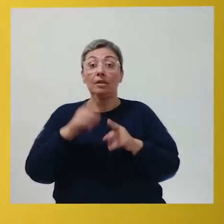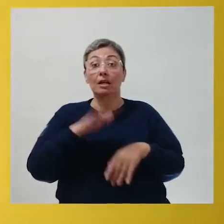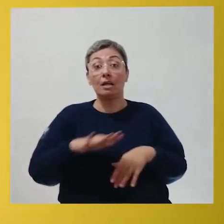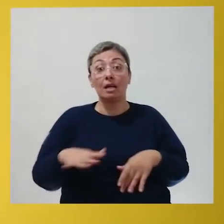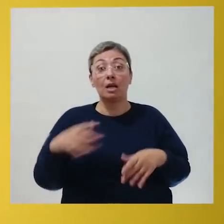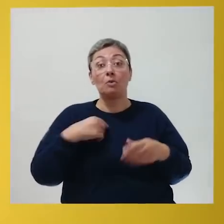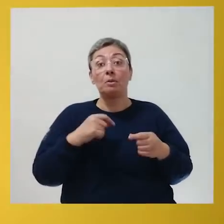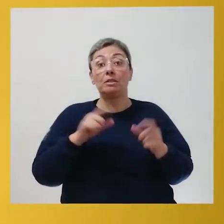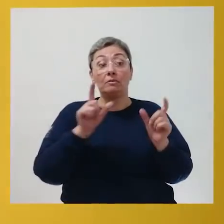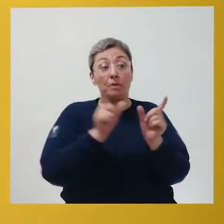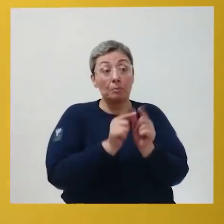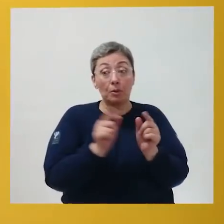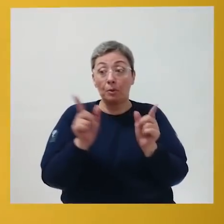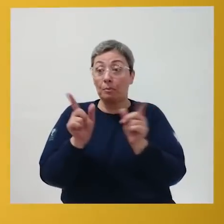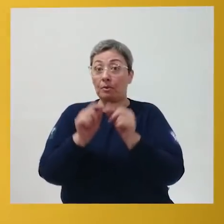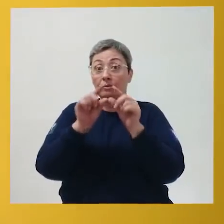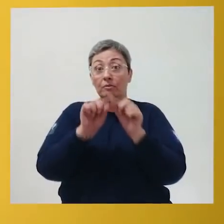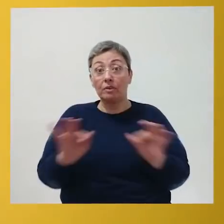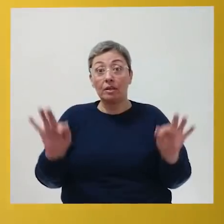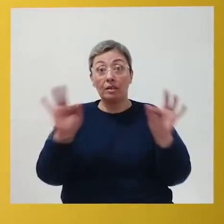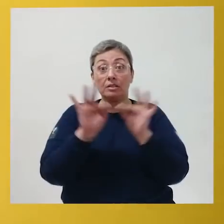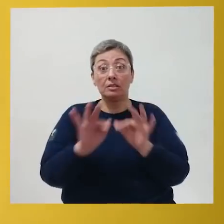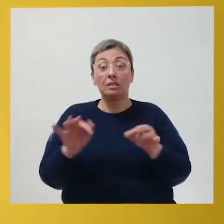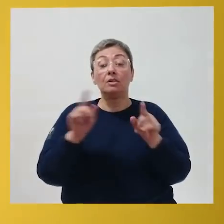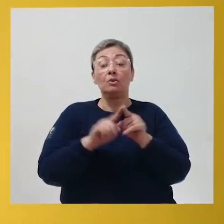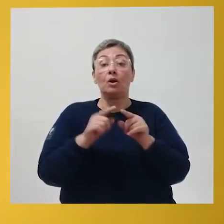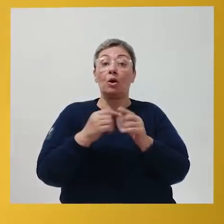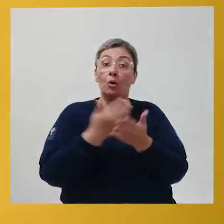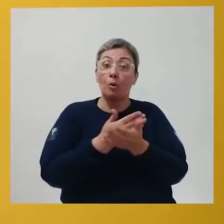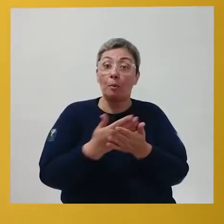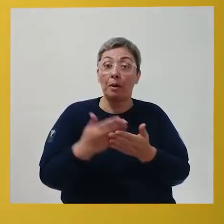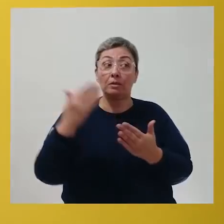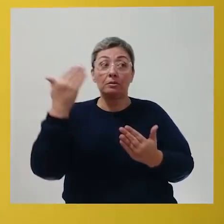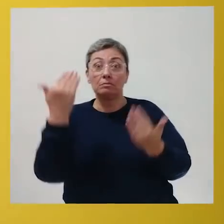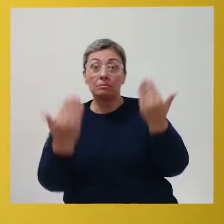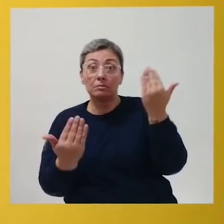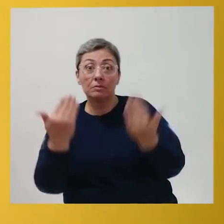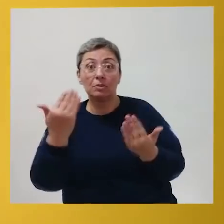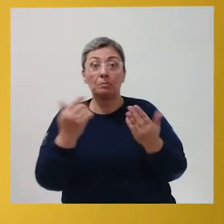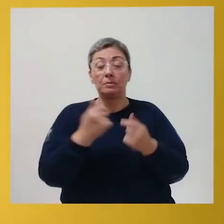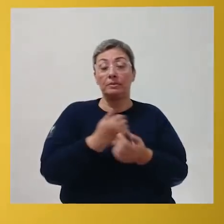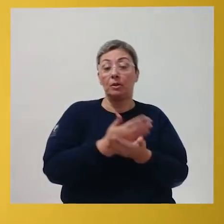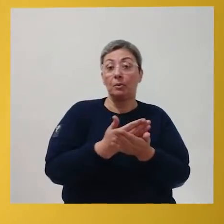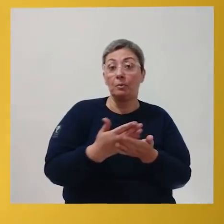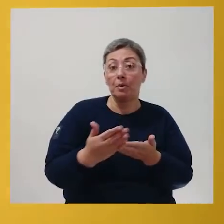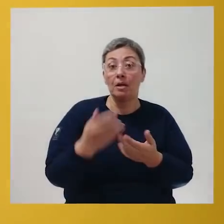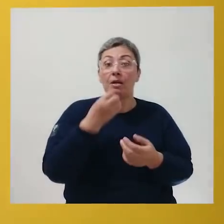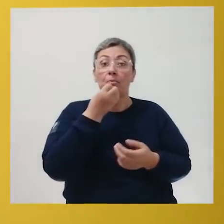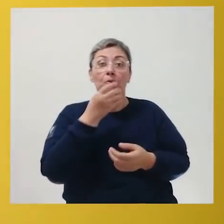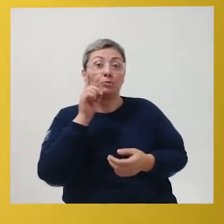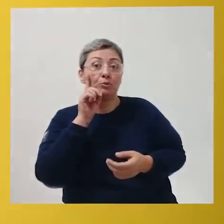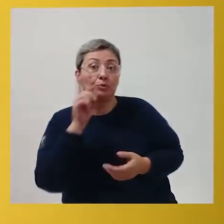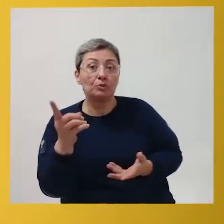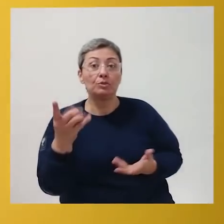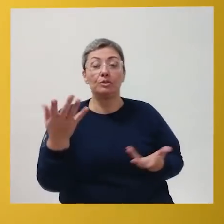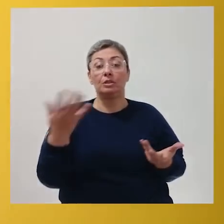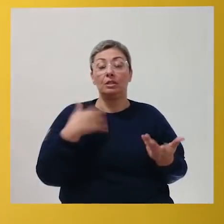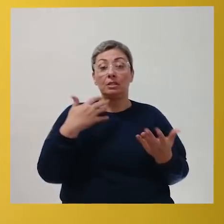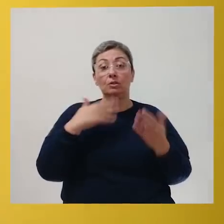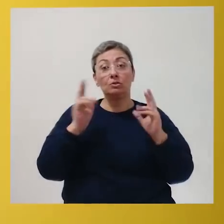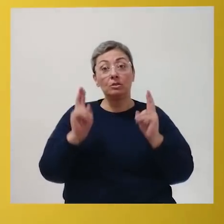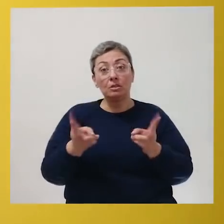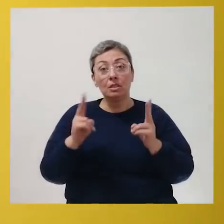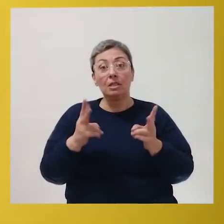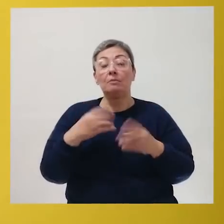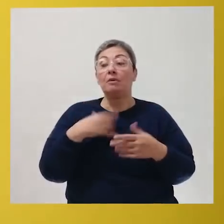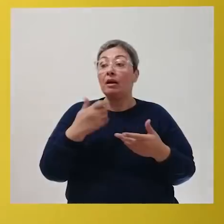criança começa a formar frases, a criança começa a comparar, a criança começa a dar bom dia. Então eu sempre nos